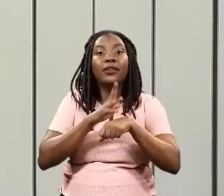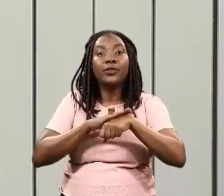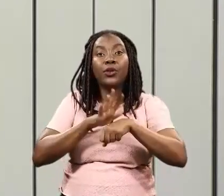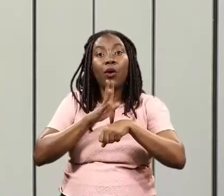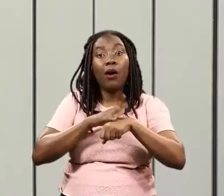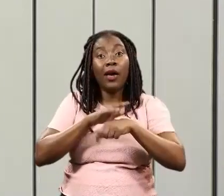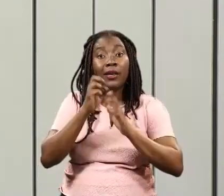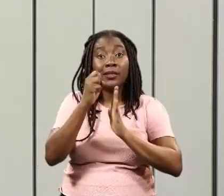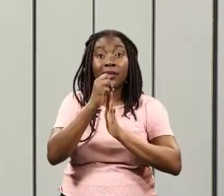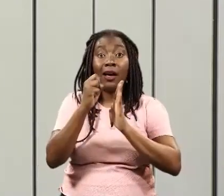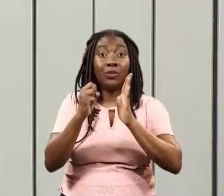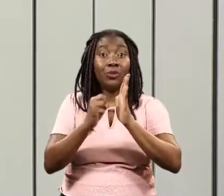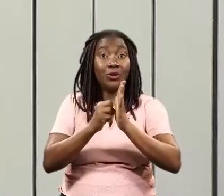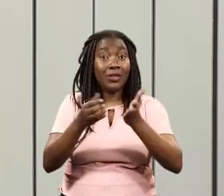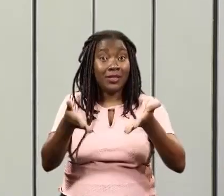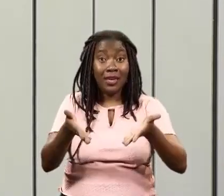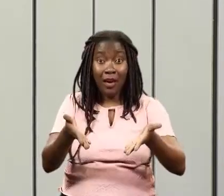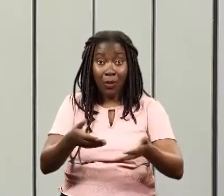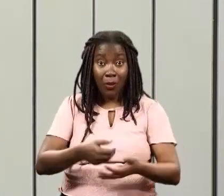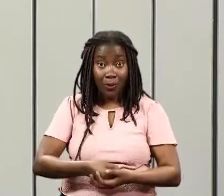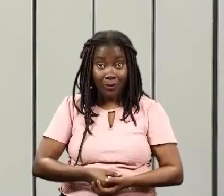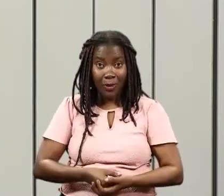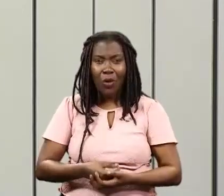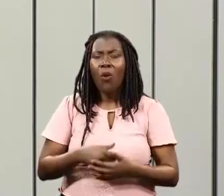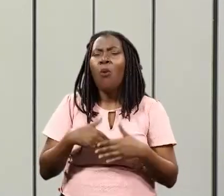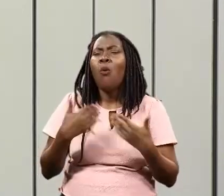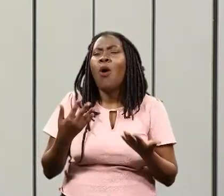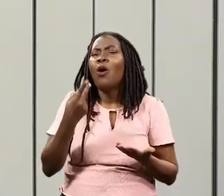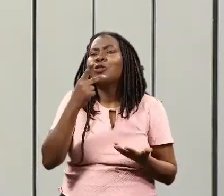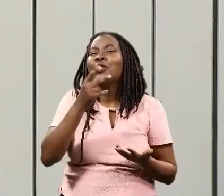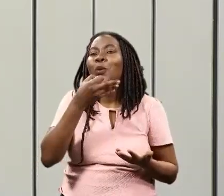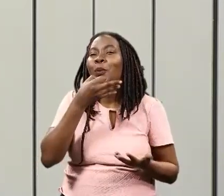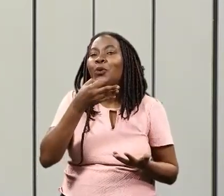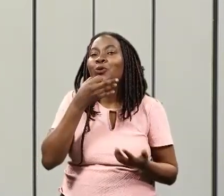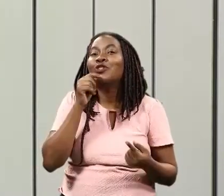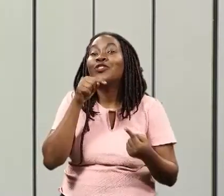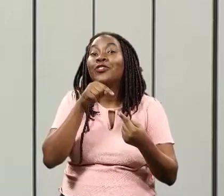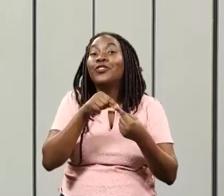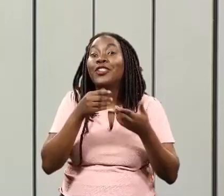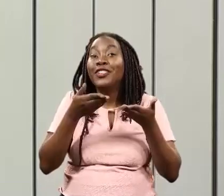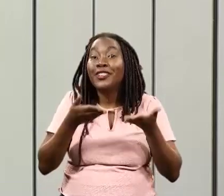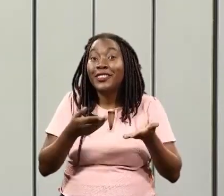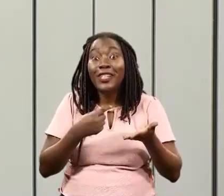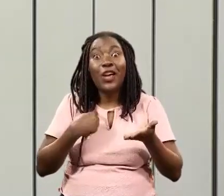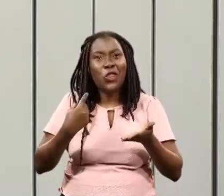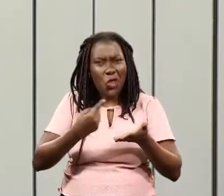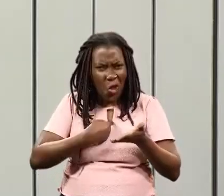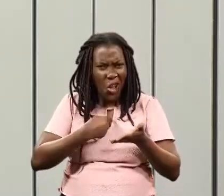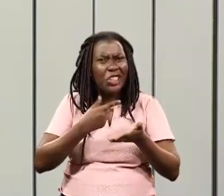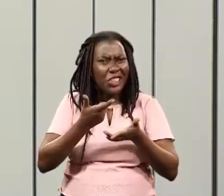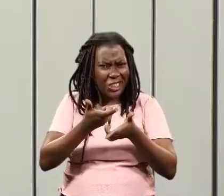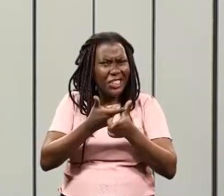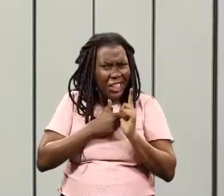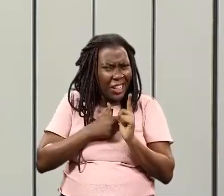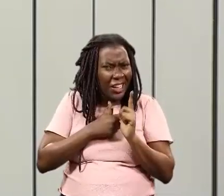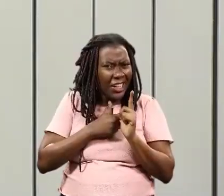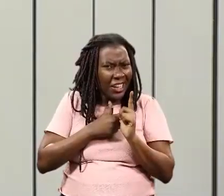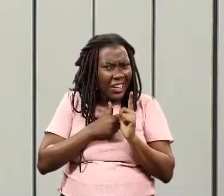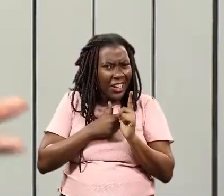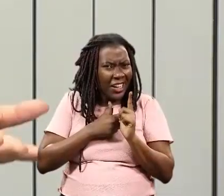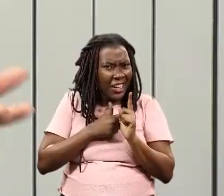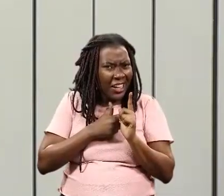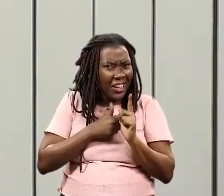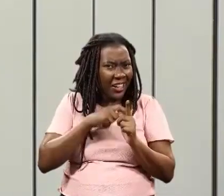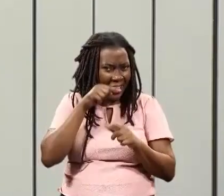do século. Qual que é seu ponto de vista sobre isso? Nós estamos dependentes desse